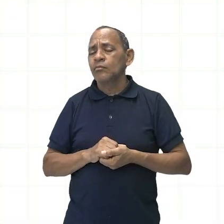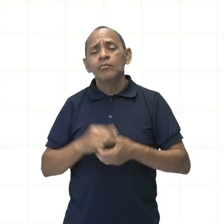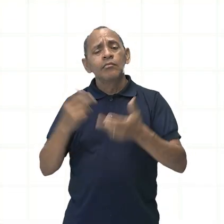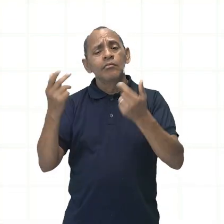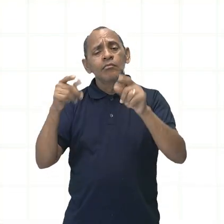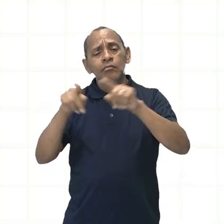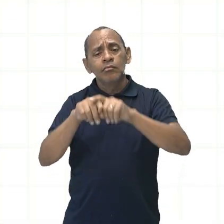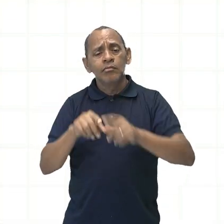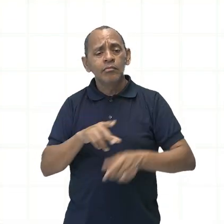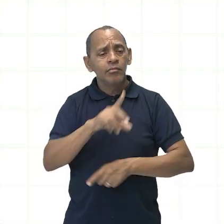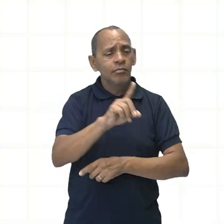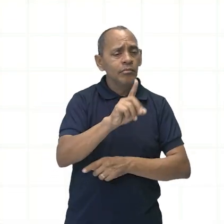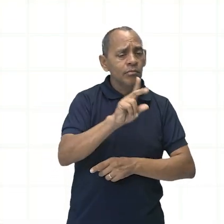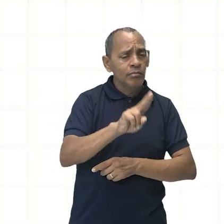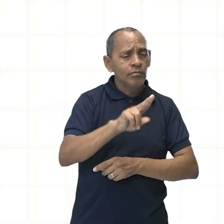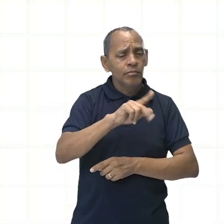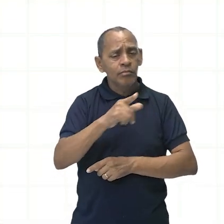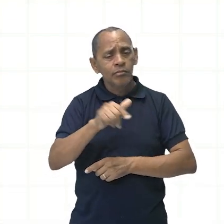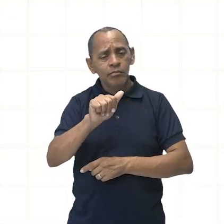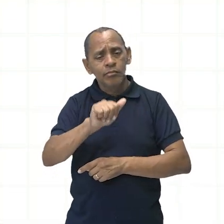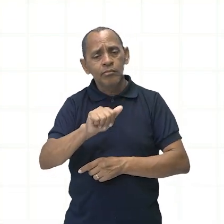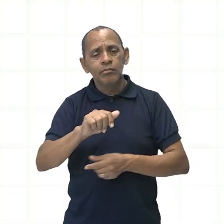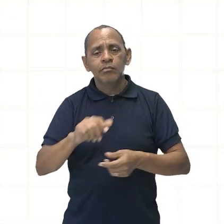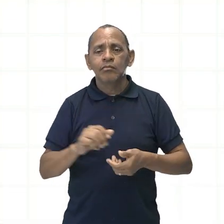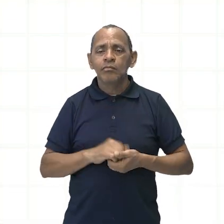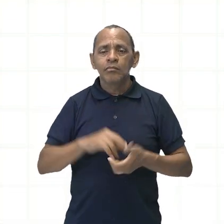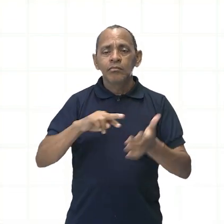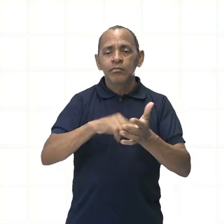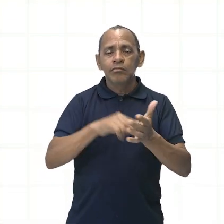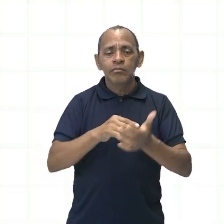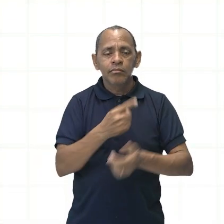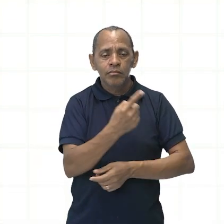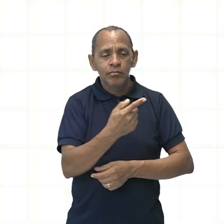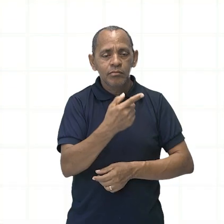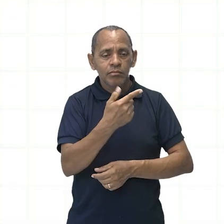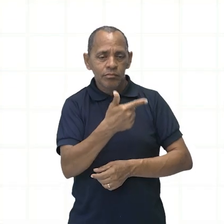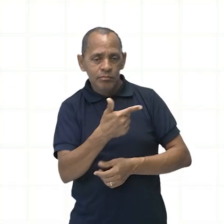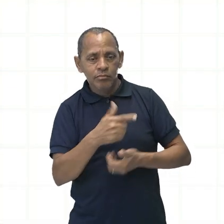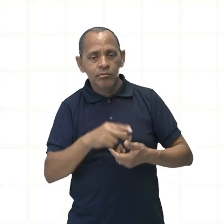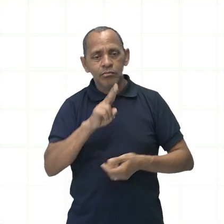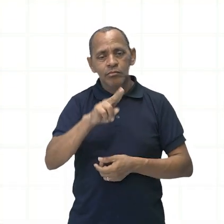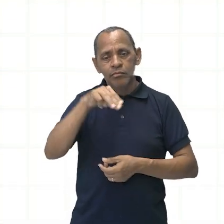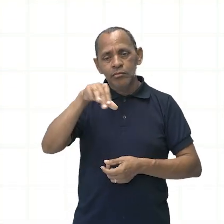unidades. De maneira simples, 1 mol é igual a